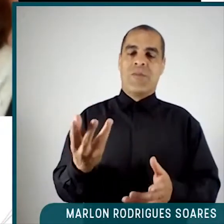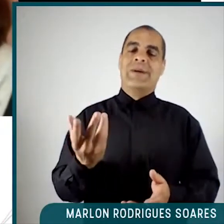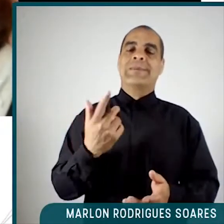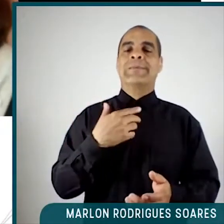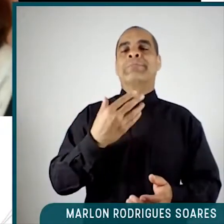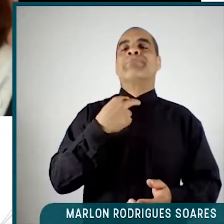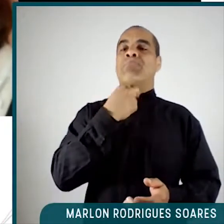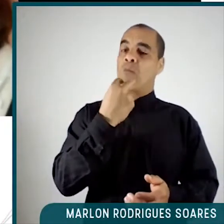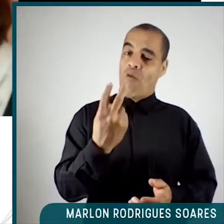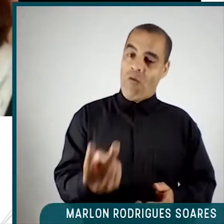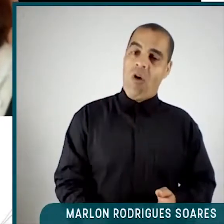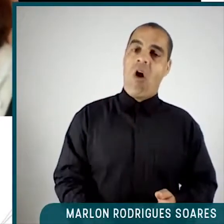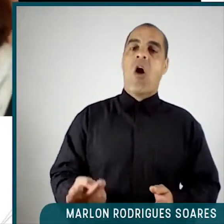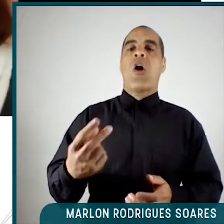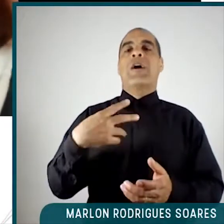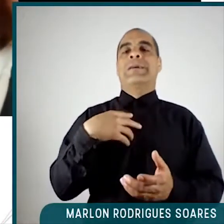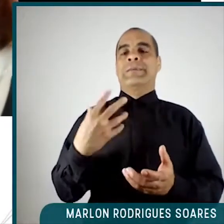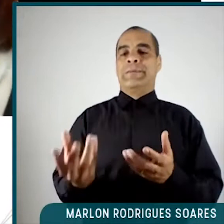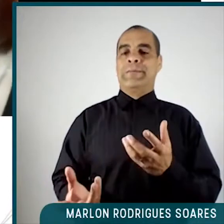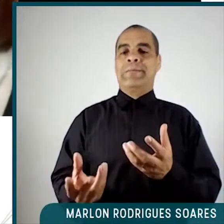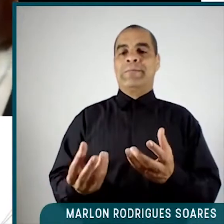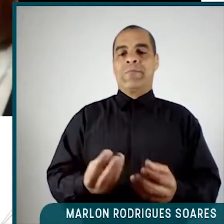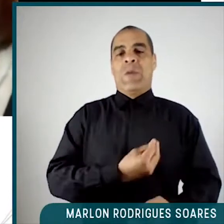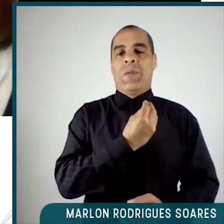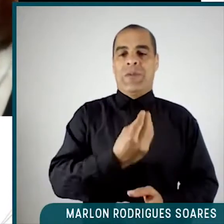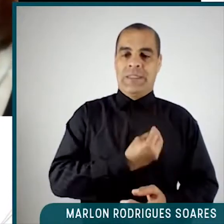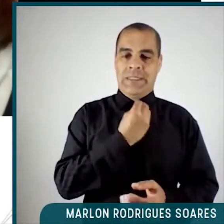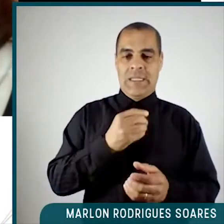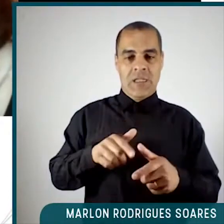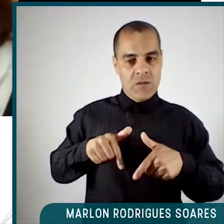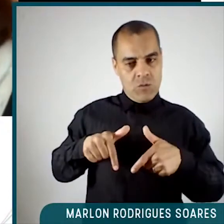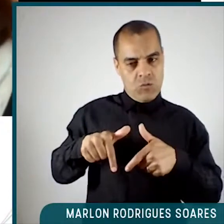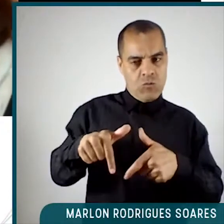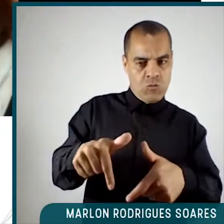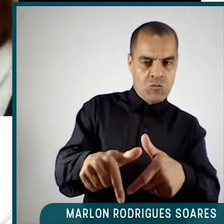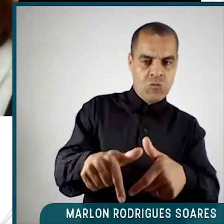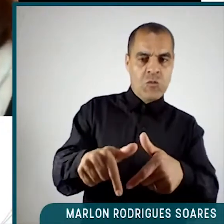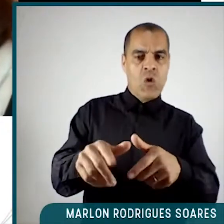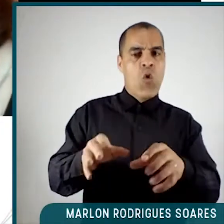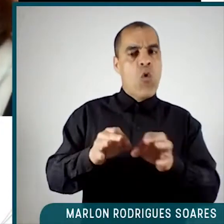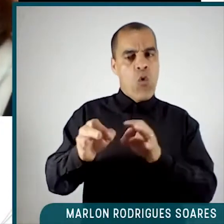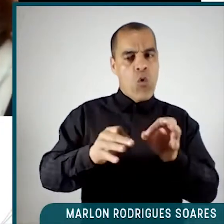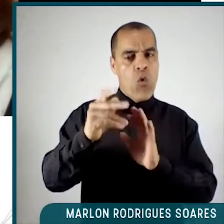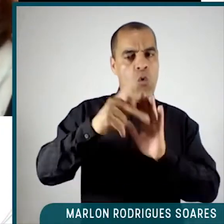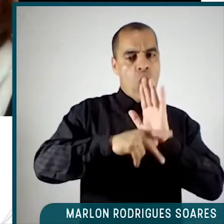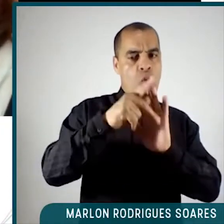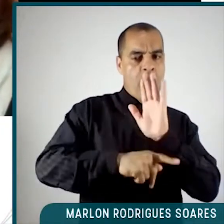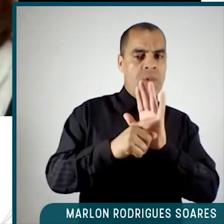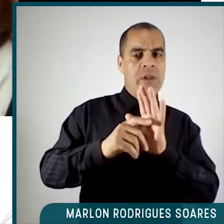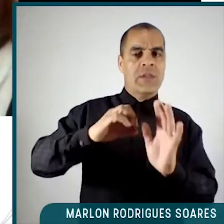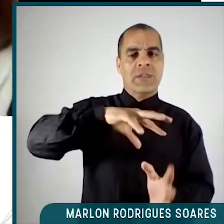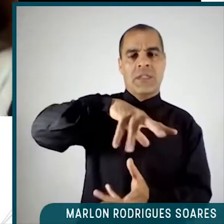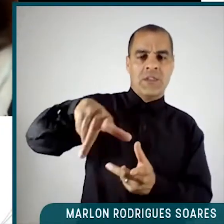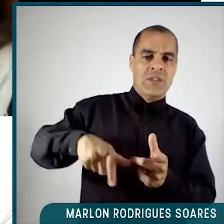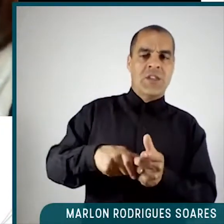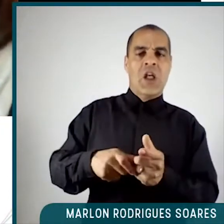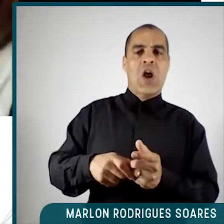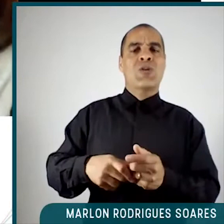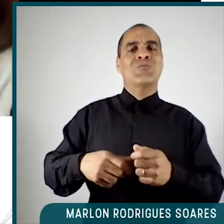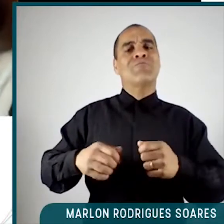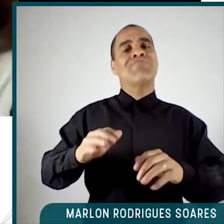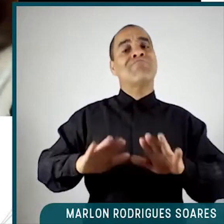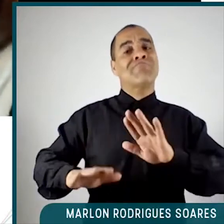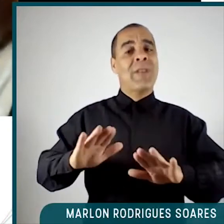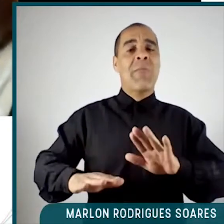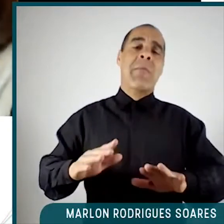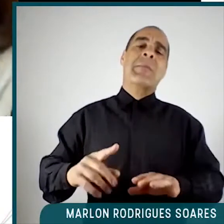voz no plano internacional, depende de uma vontade política. A vontade política, obviamente, vinculada